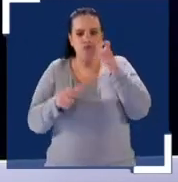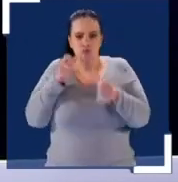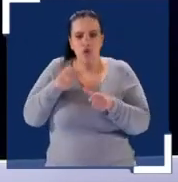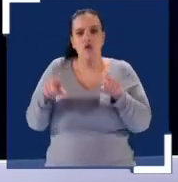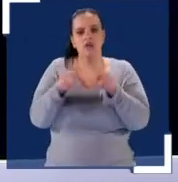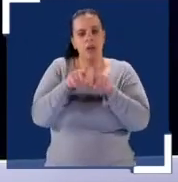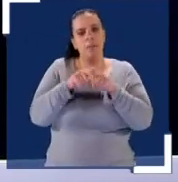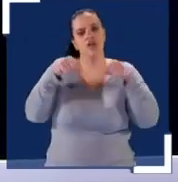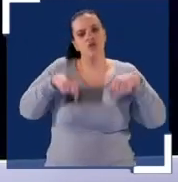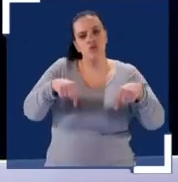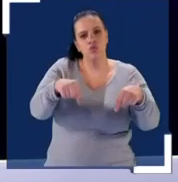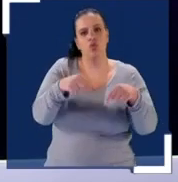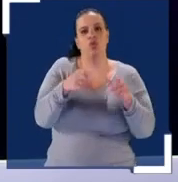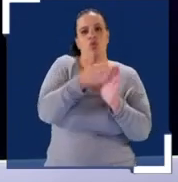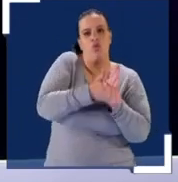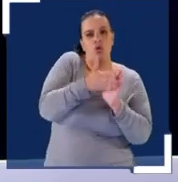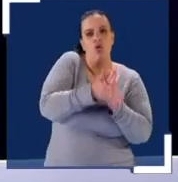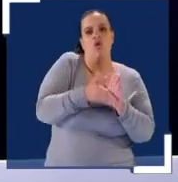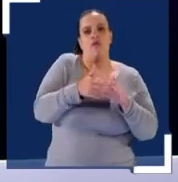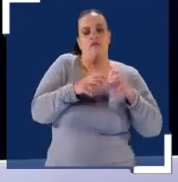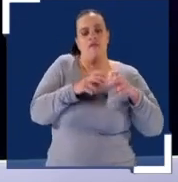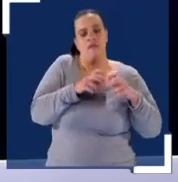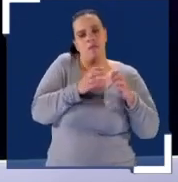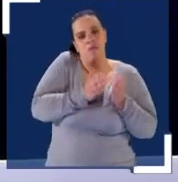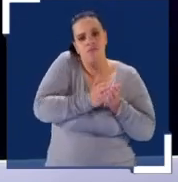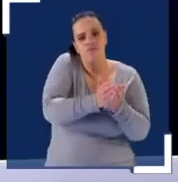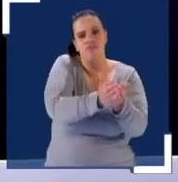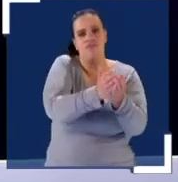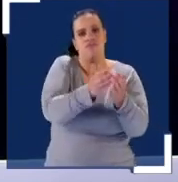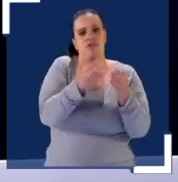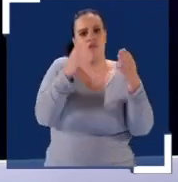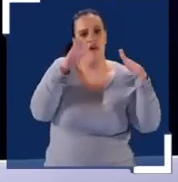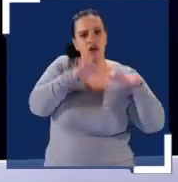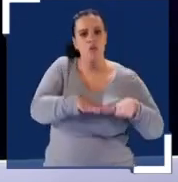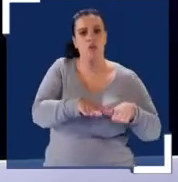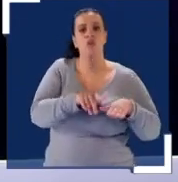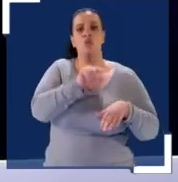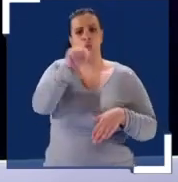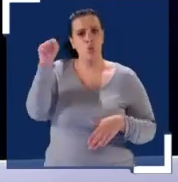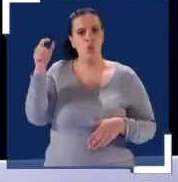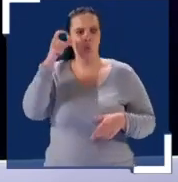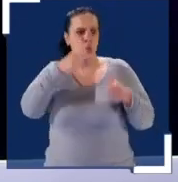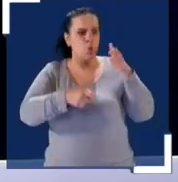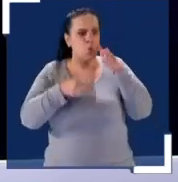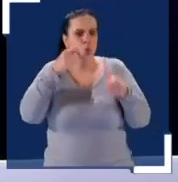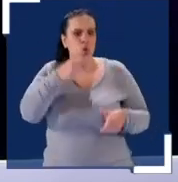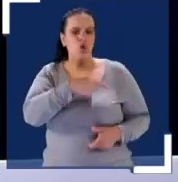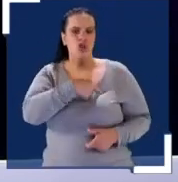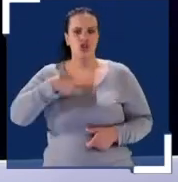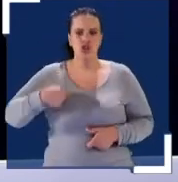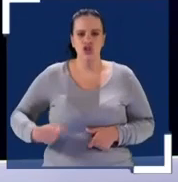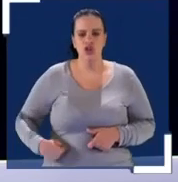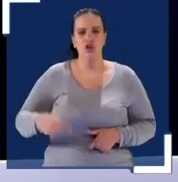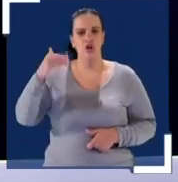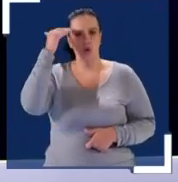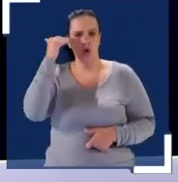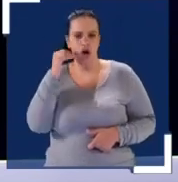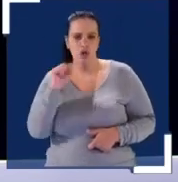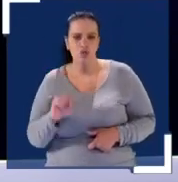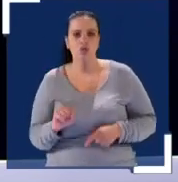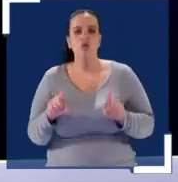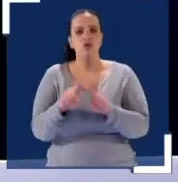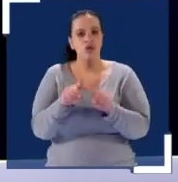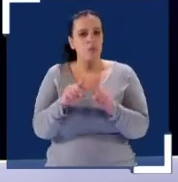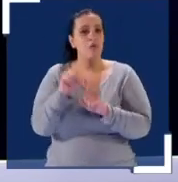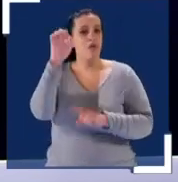rodoviária, ferroviária, aeroportuária também entusiasma os investidores chineses, investidores sul-coreanos e